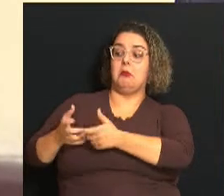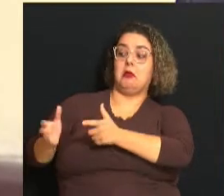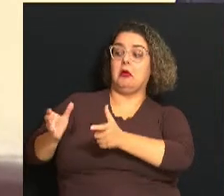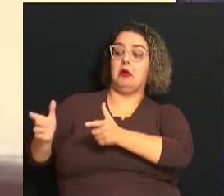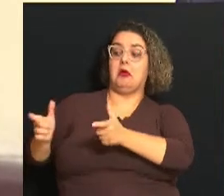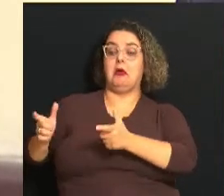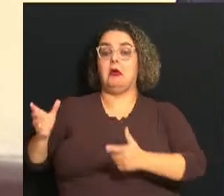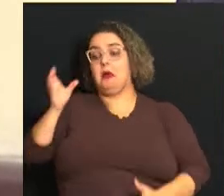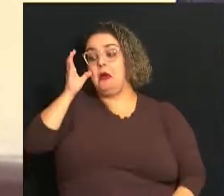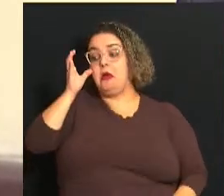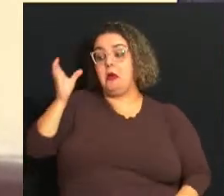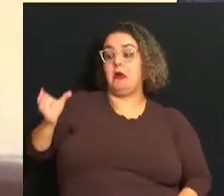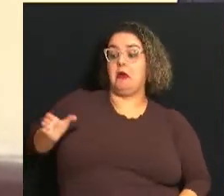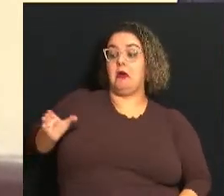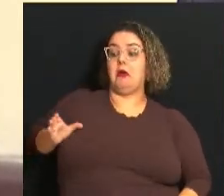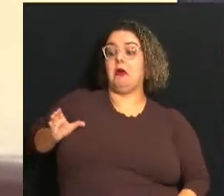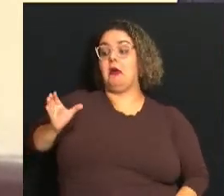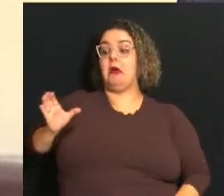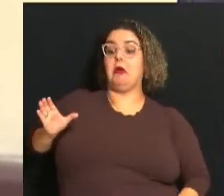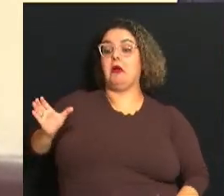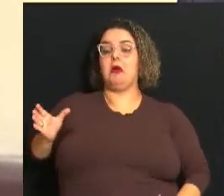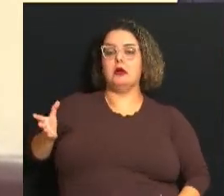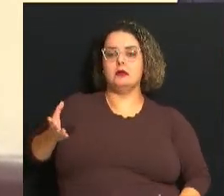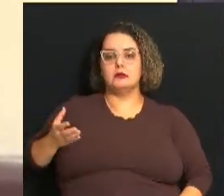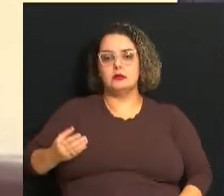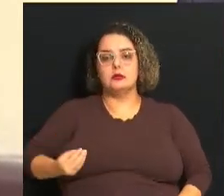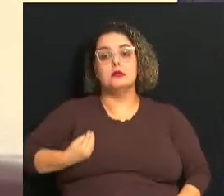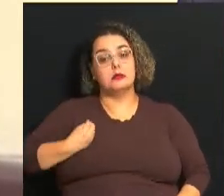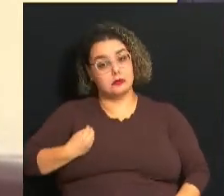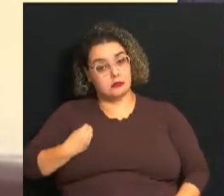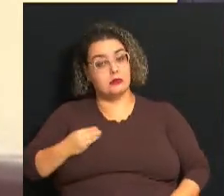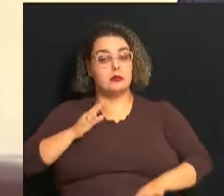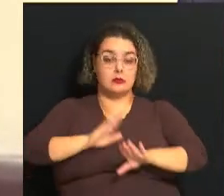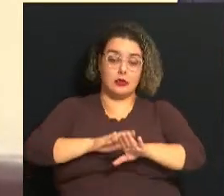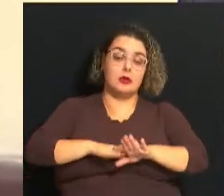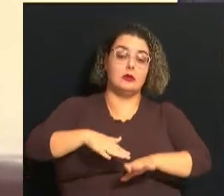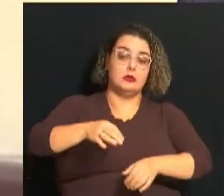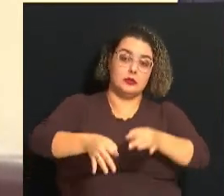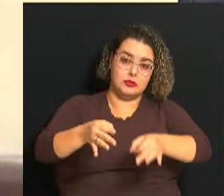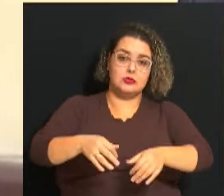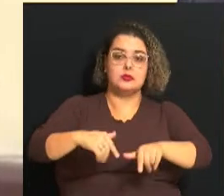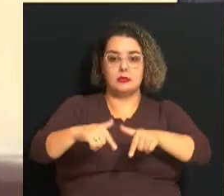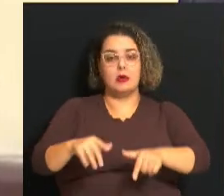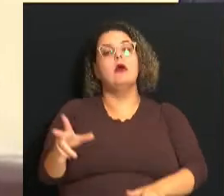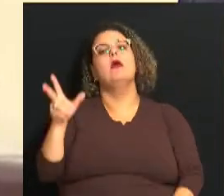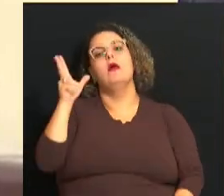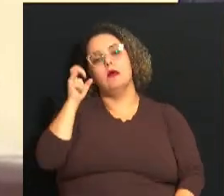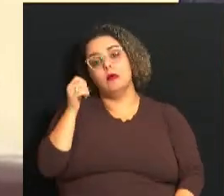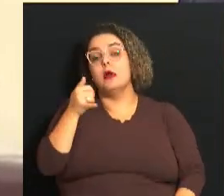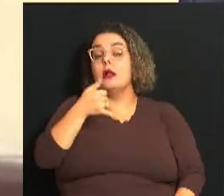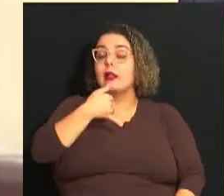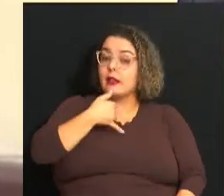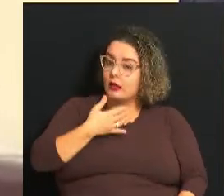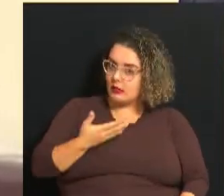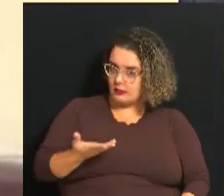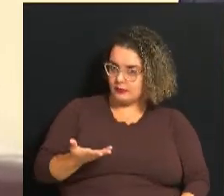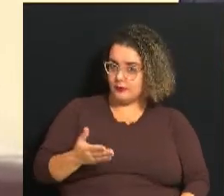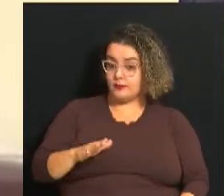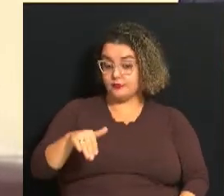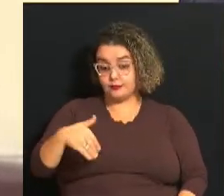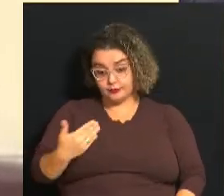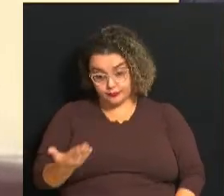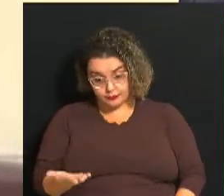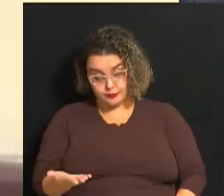gente conviveu com isso né quem trabalha quem atua na justiça do trabalho ouvir isso até os dias de hoje lamentavelmente quando não